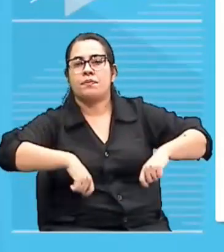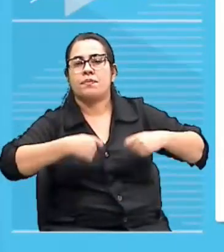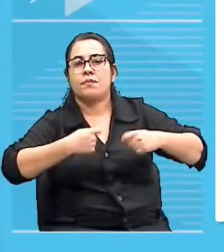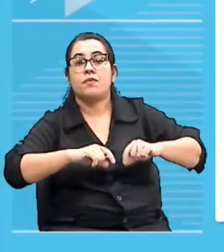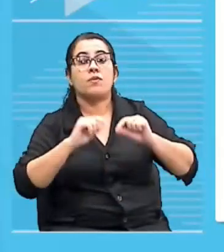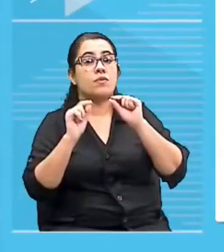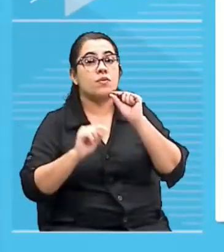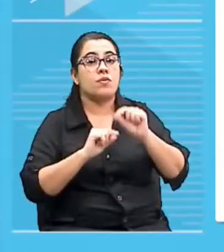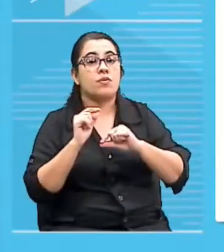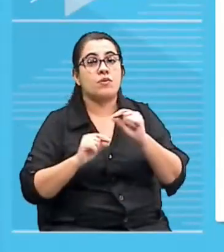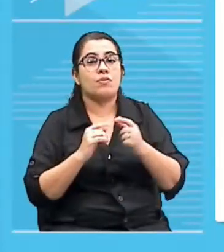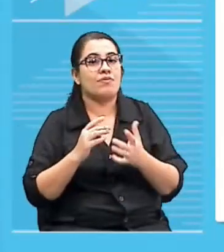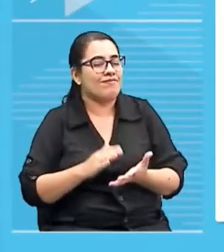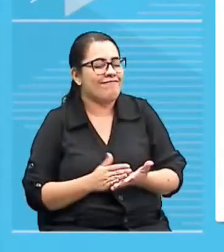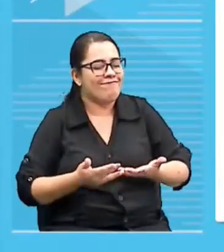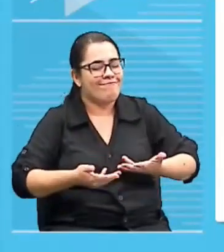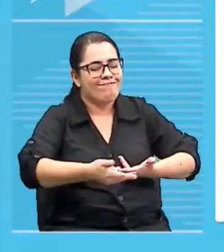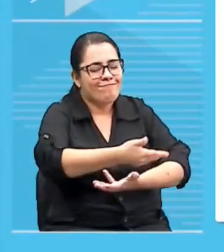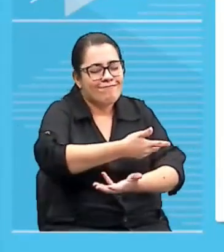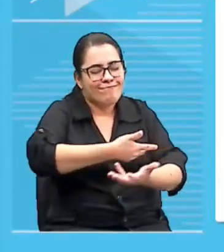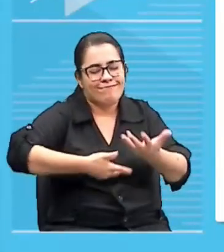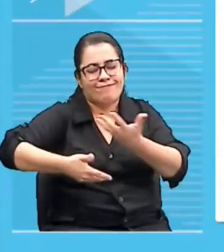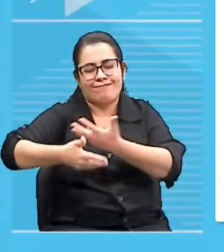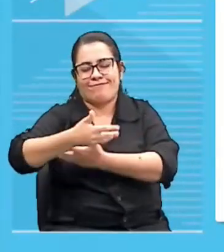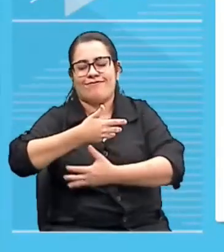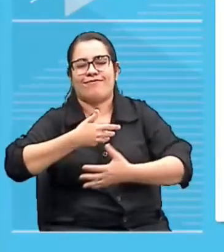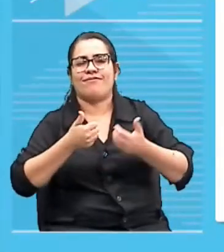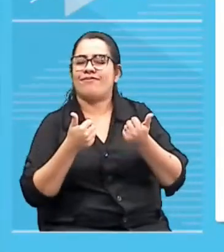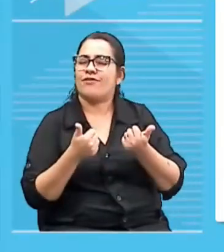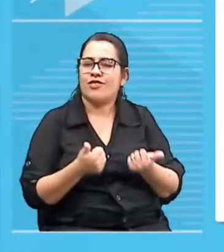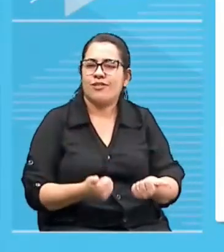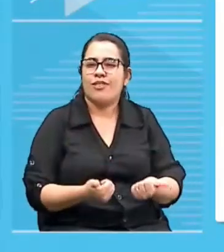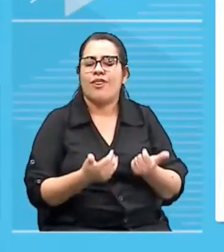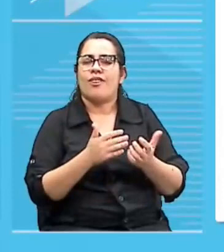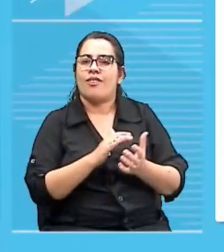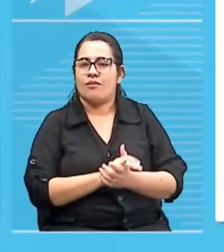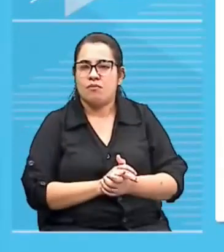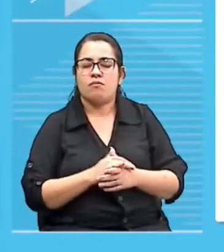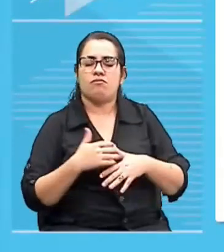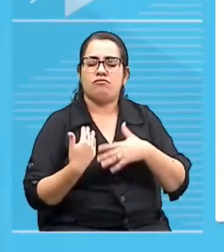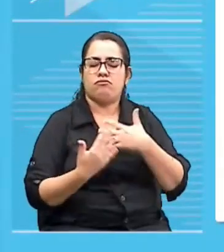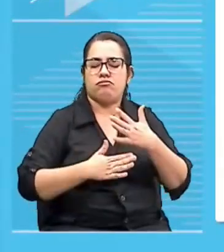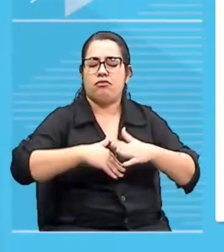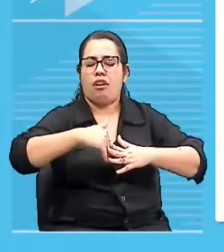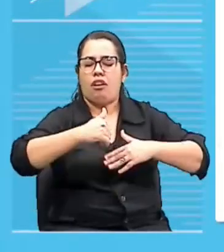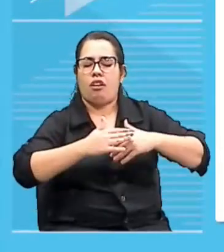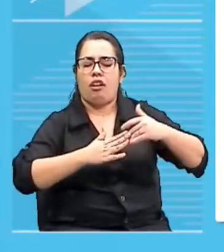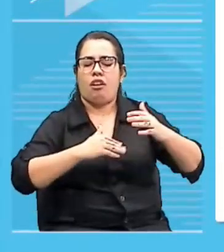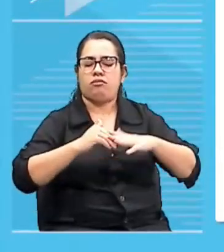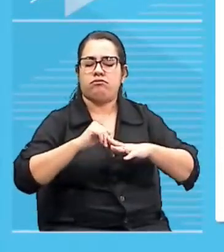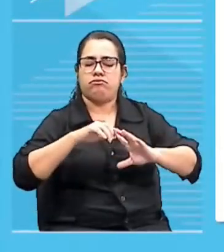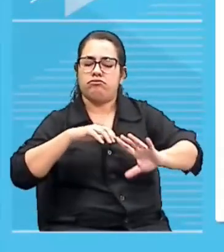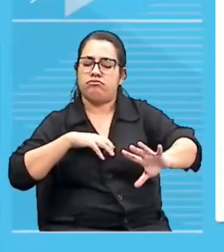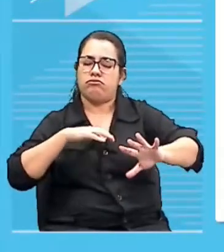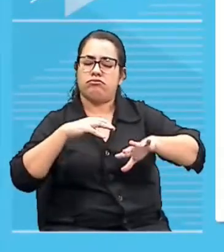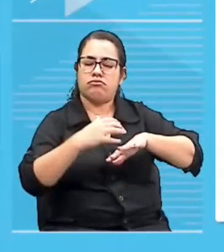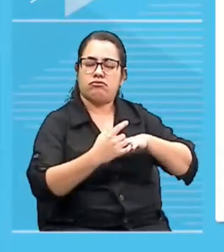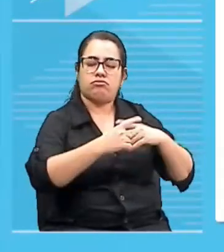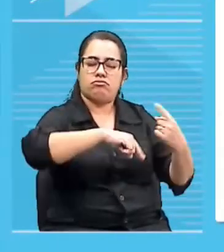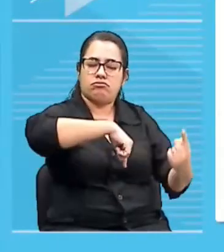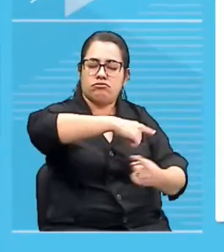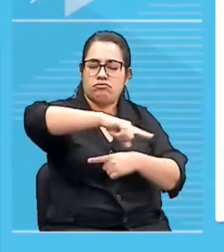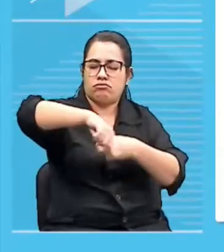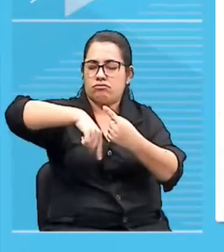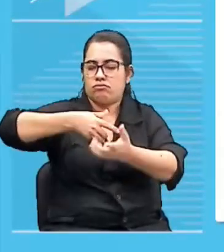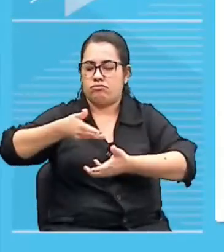necessário será o bom relacionamento. Sabe, aquele desenvolver habilidades interpessoais, de